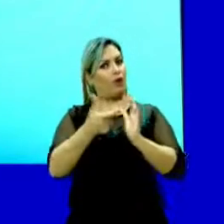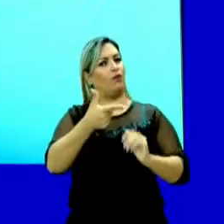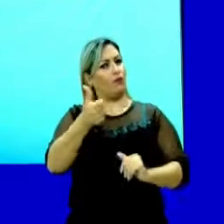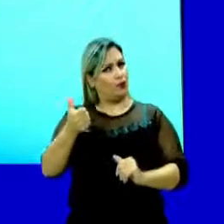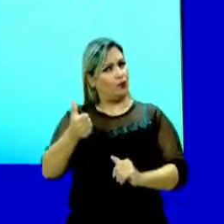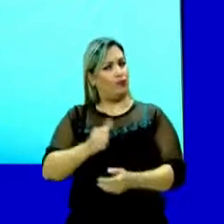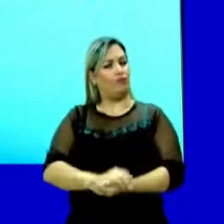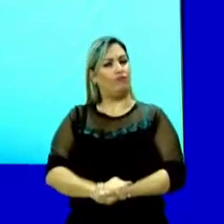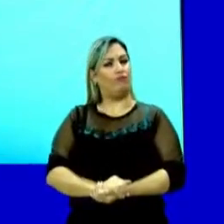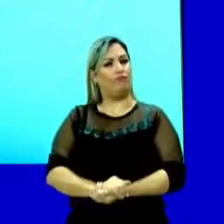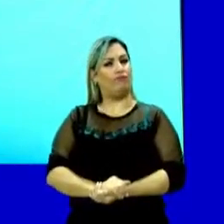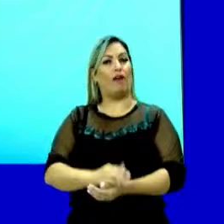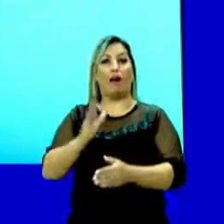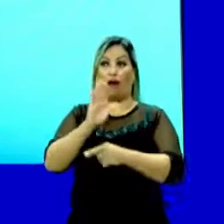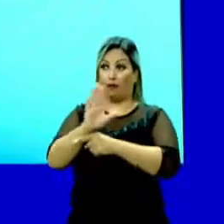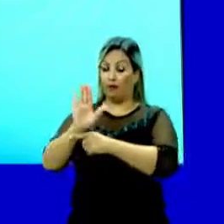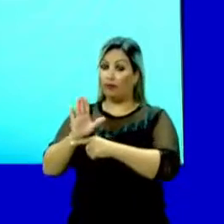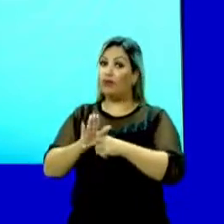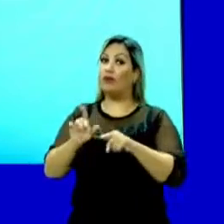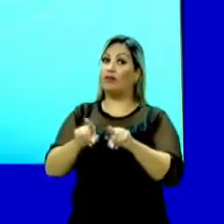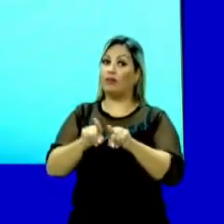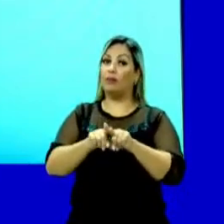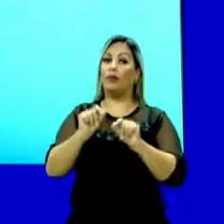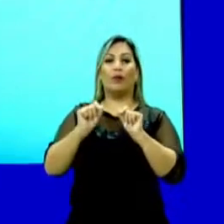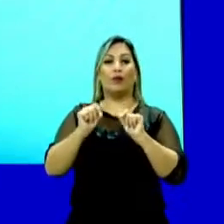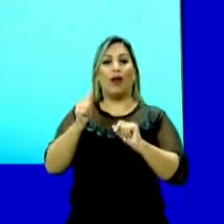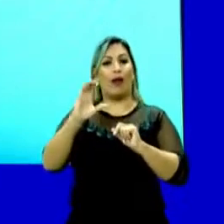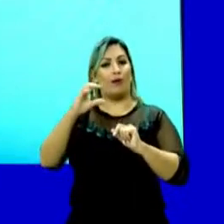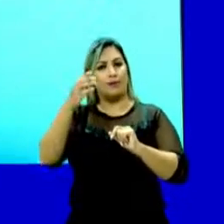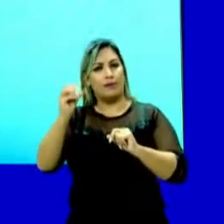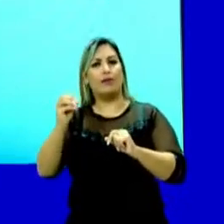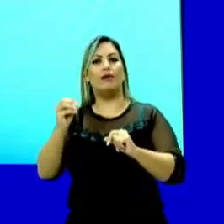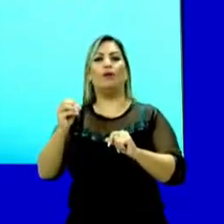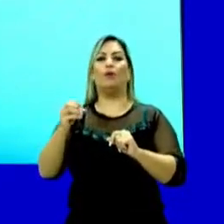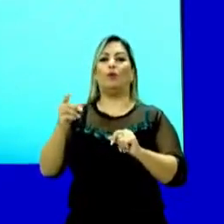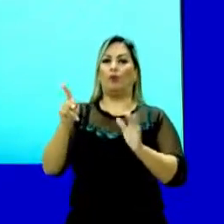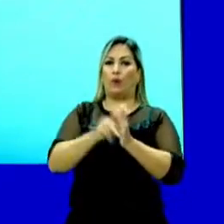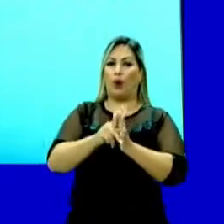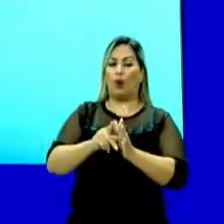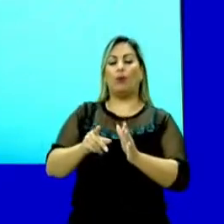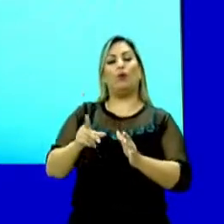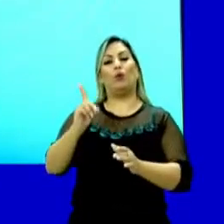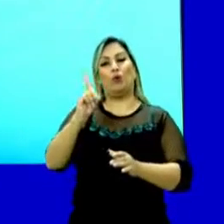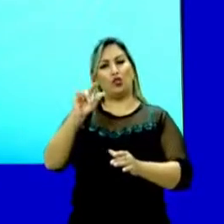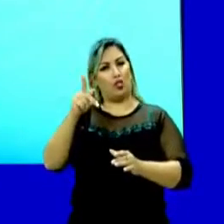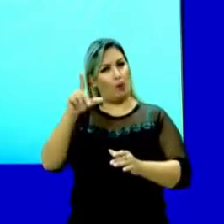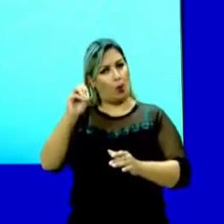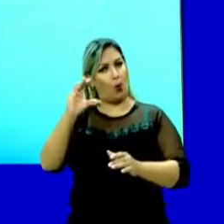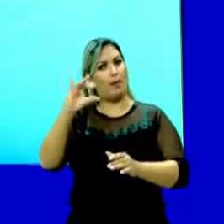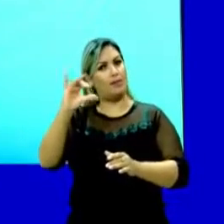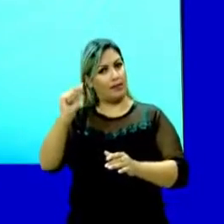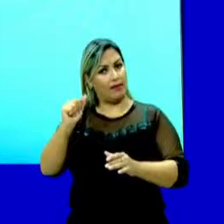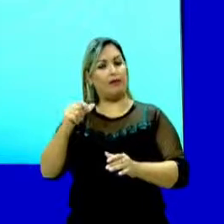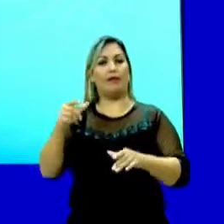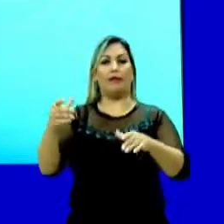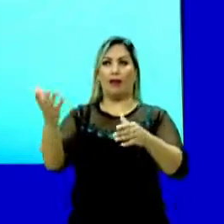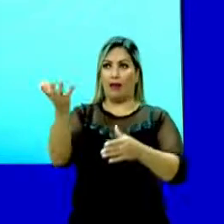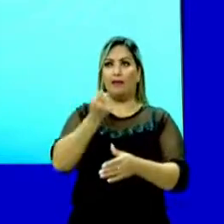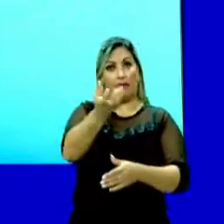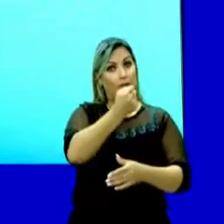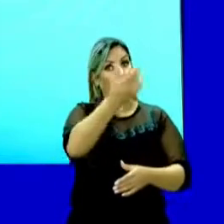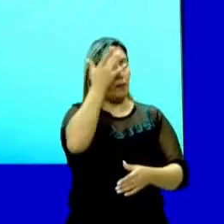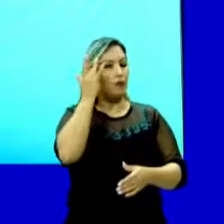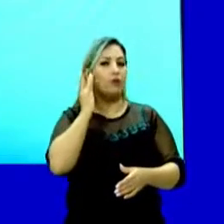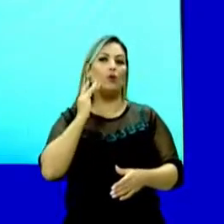XXI. Contribuíram para isso as ações da diplomacia brasileira de acolher migrantes vítimas de catástrofes